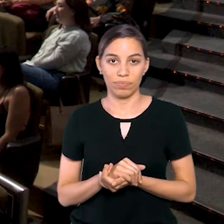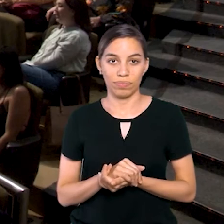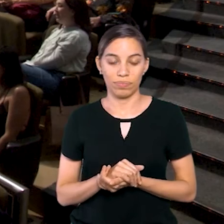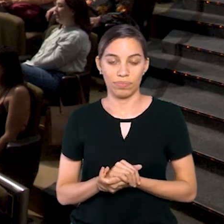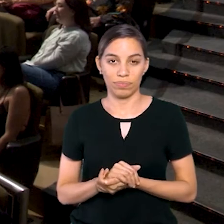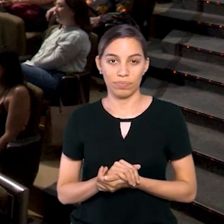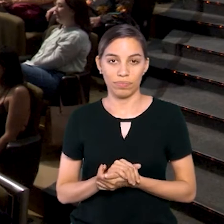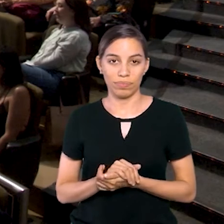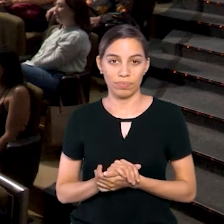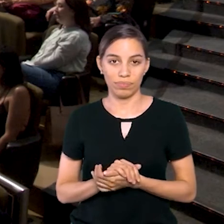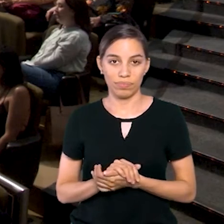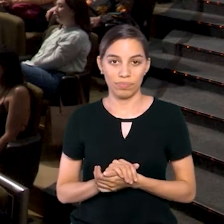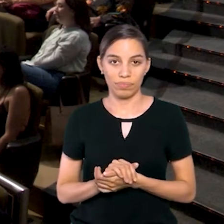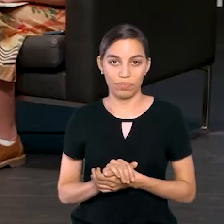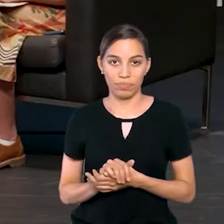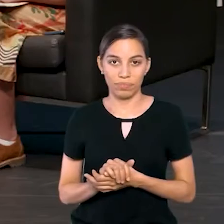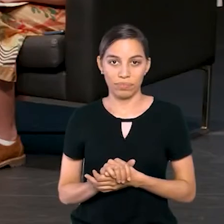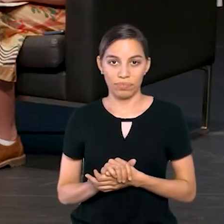erotori, tori,